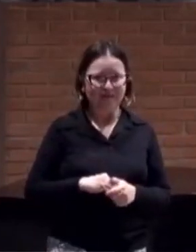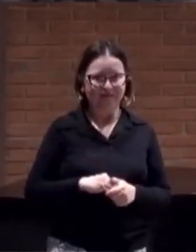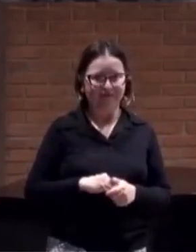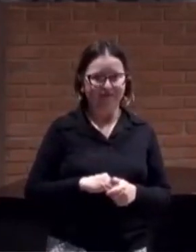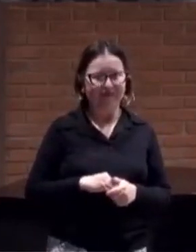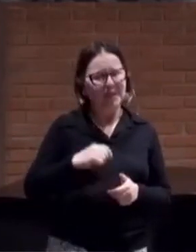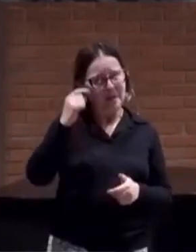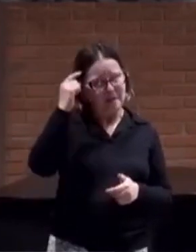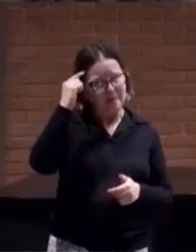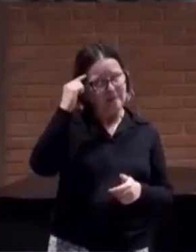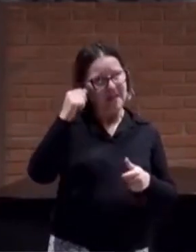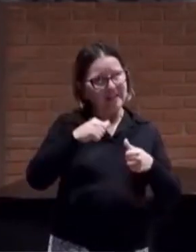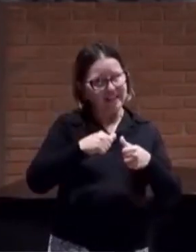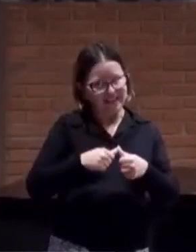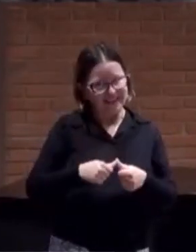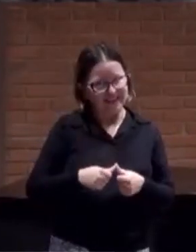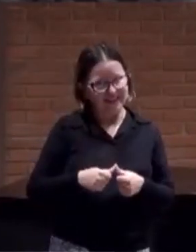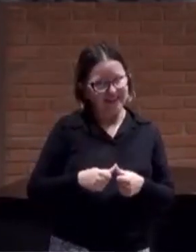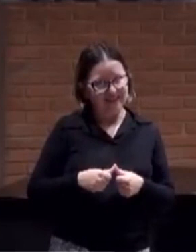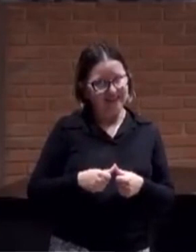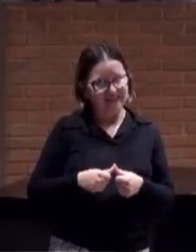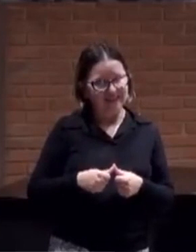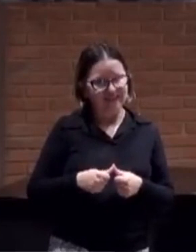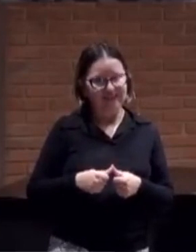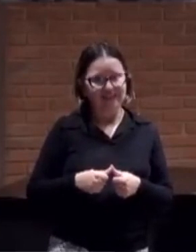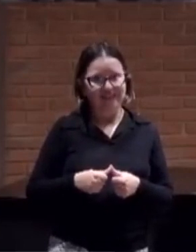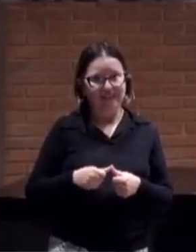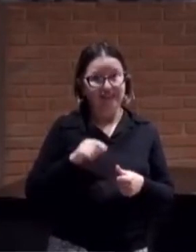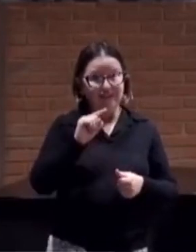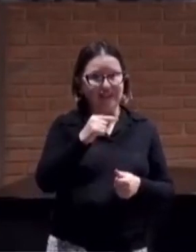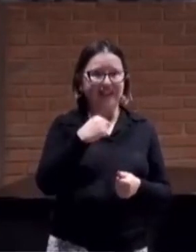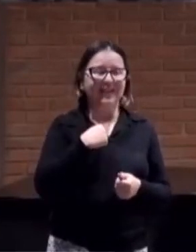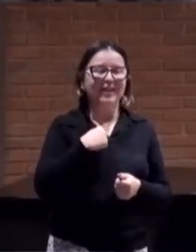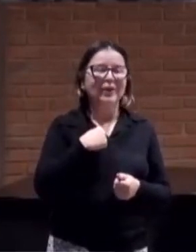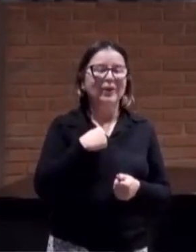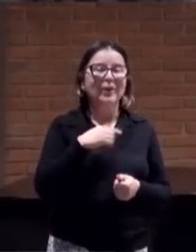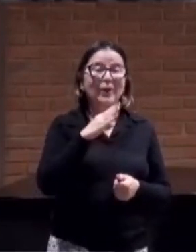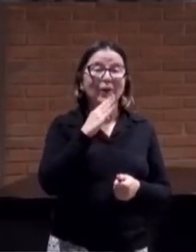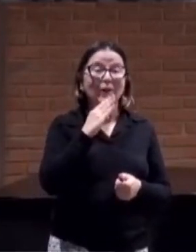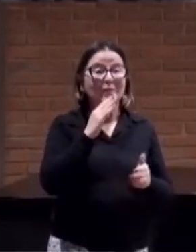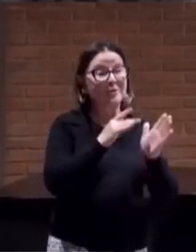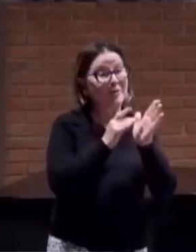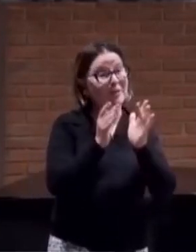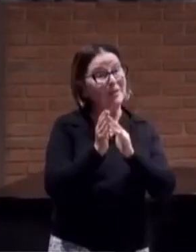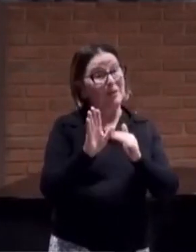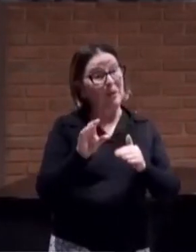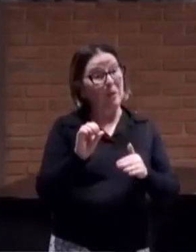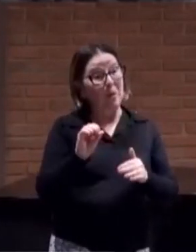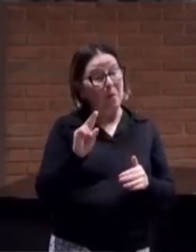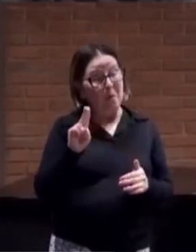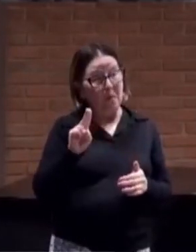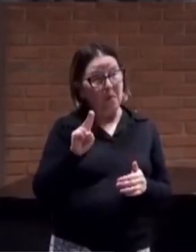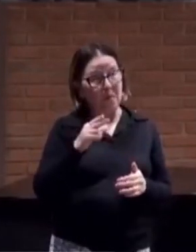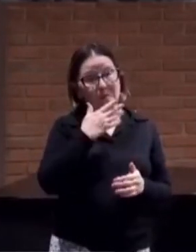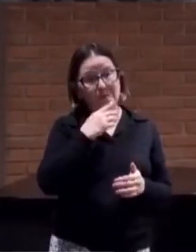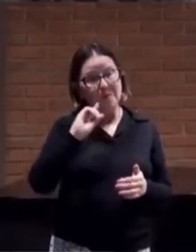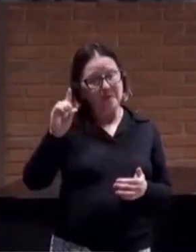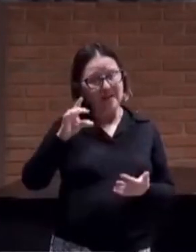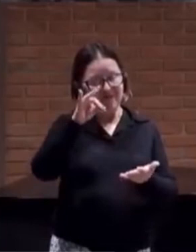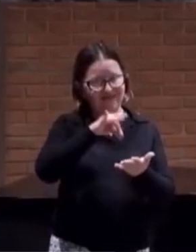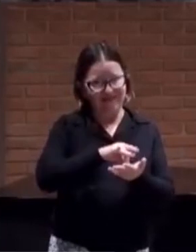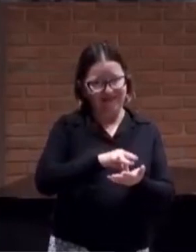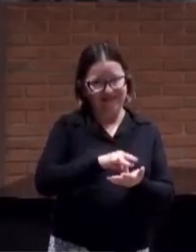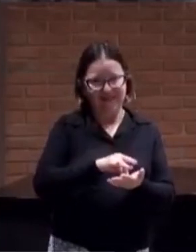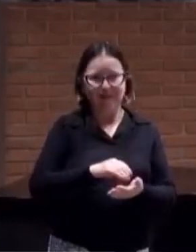bem nisso, o quanto você e eu conhecemos Jesus ou o Pai de fato.